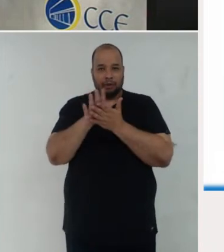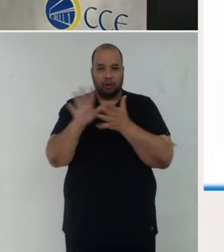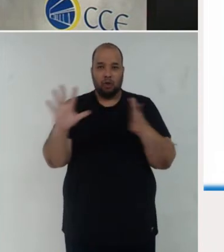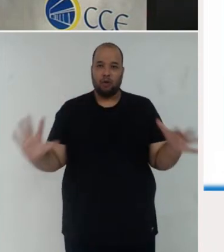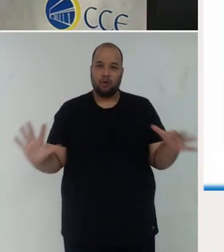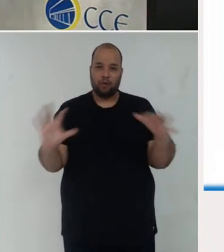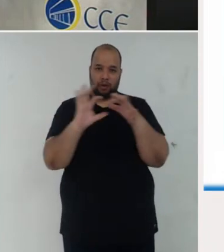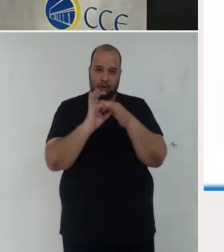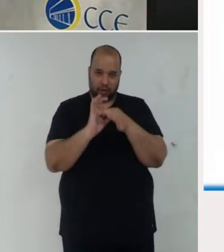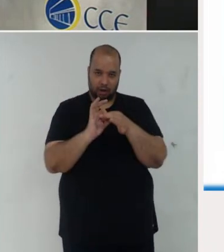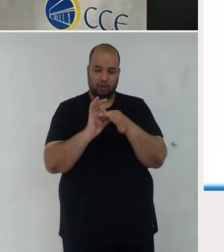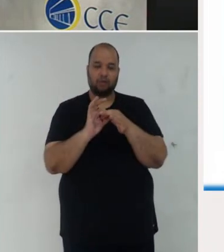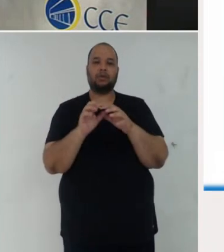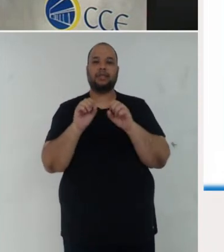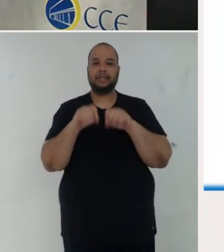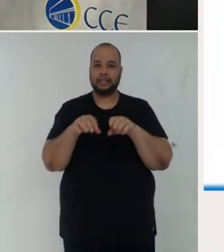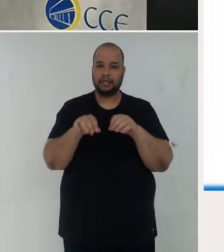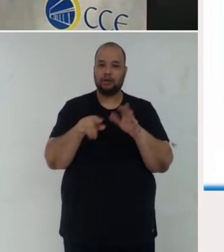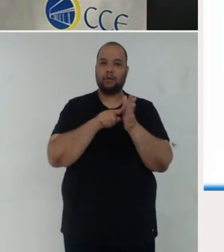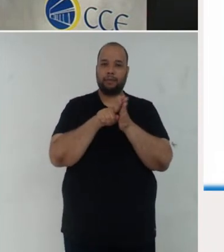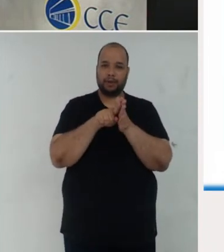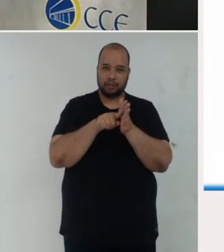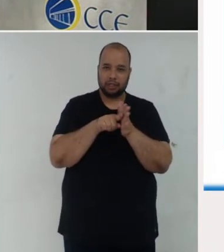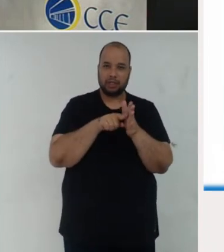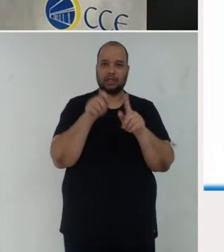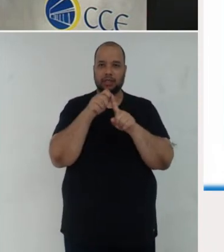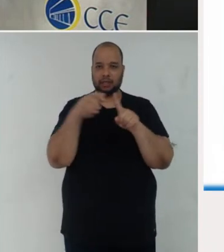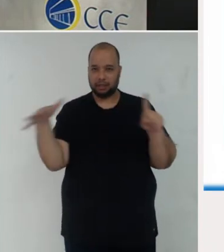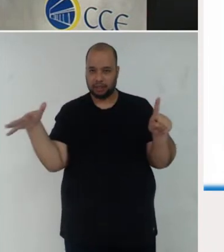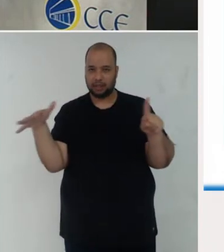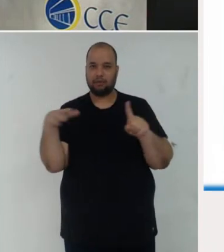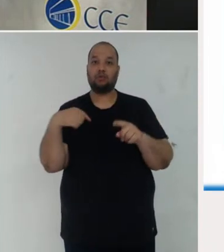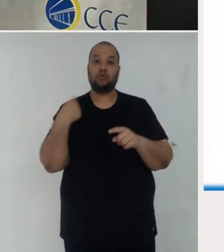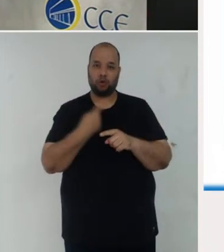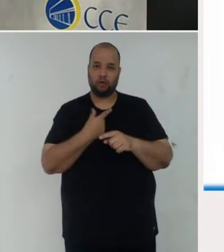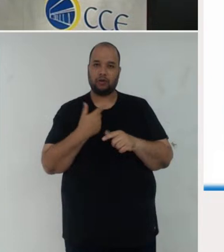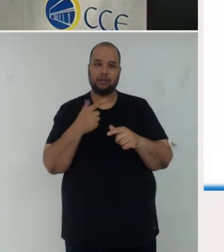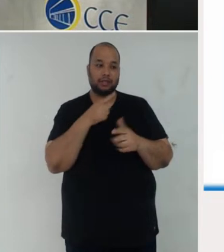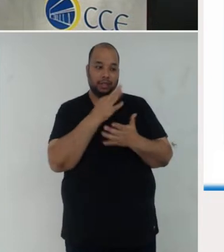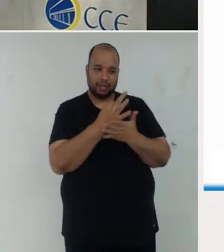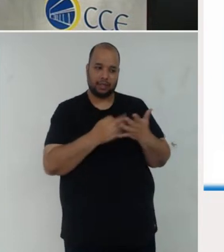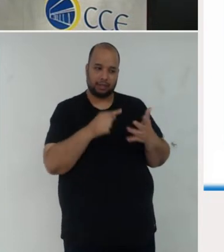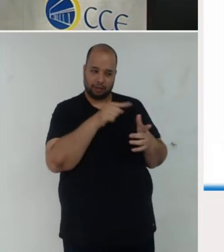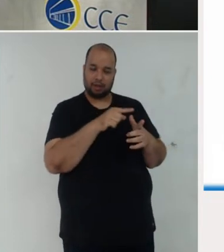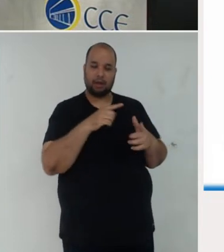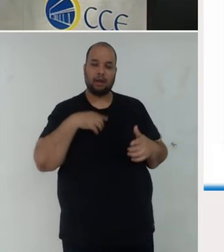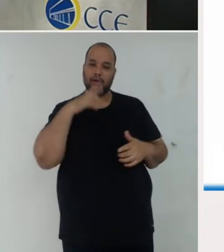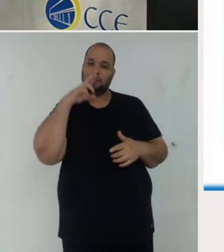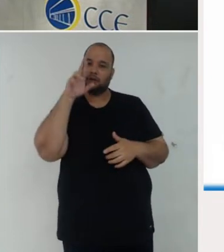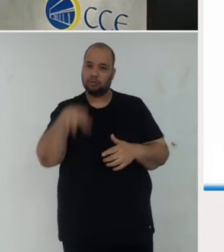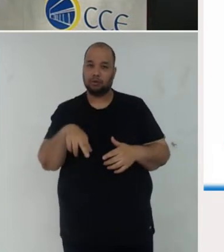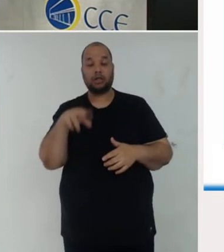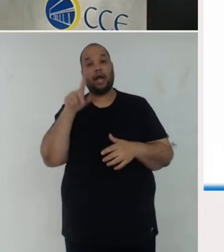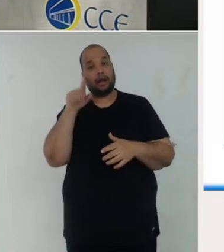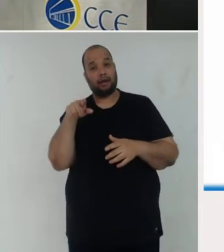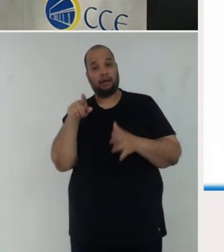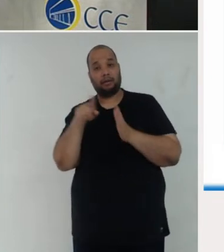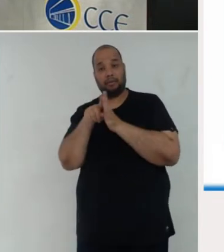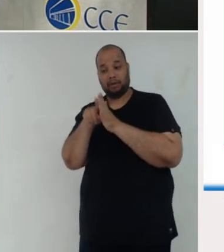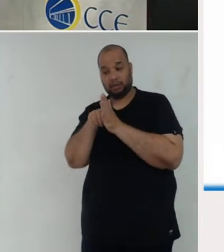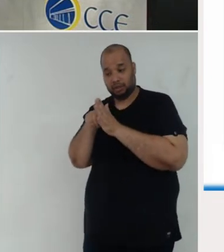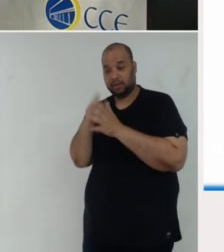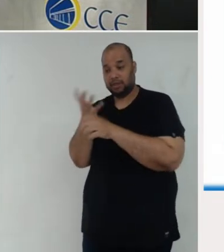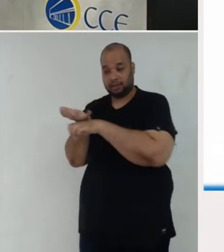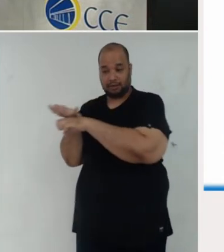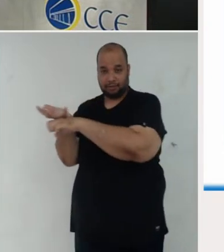de ensino, pesquisa e extensão nos nossos trabalhos. Então, os textos que tem aqui ou resultam da pesquisa que a gente faz nas